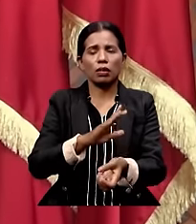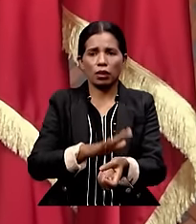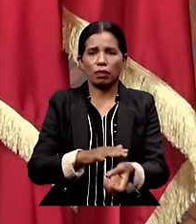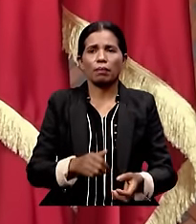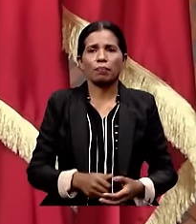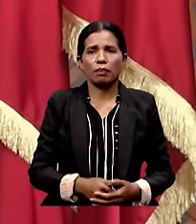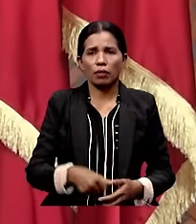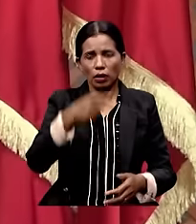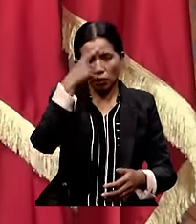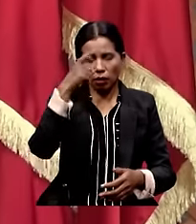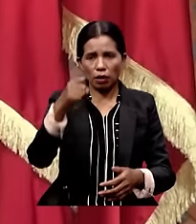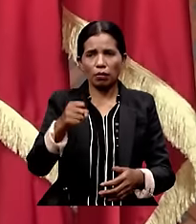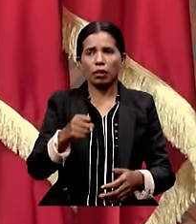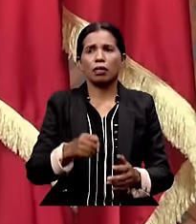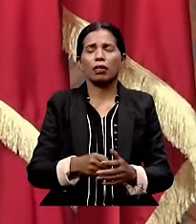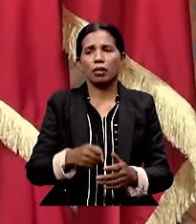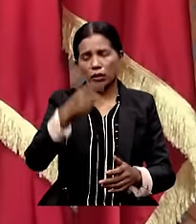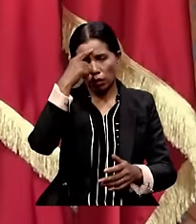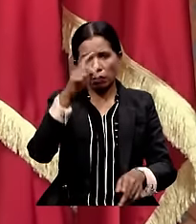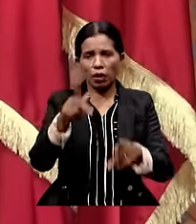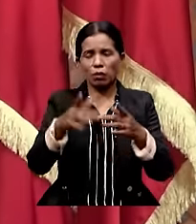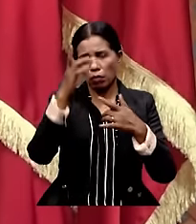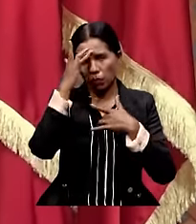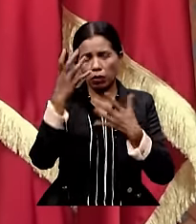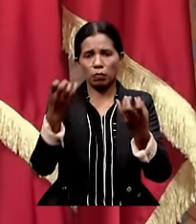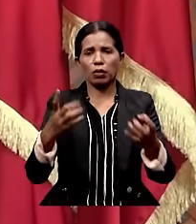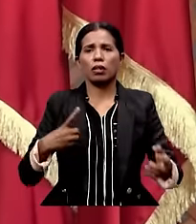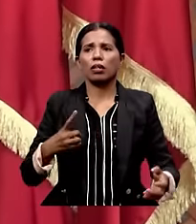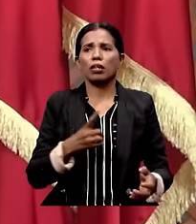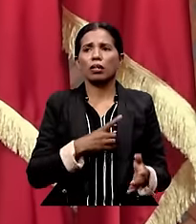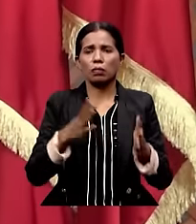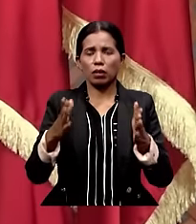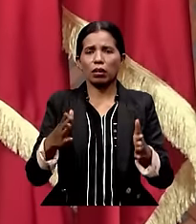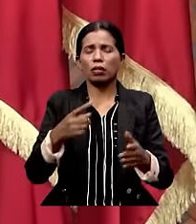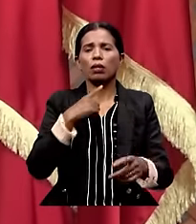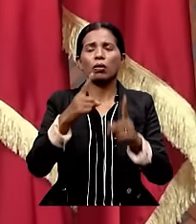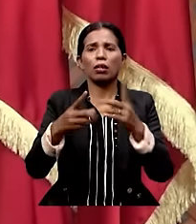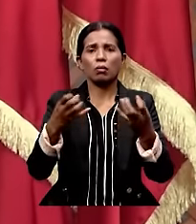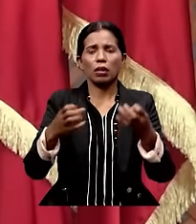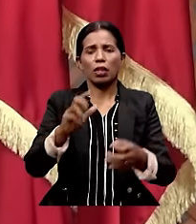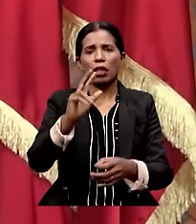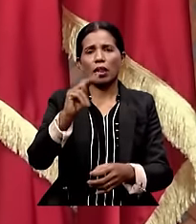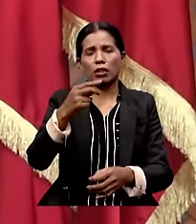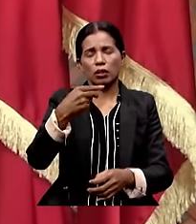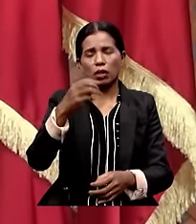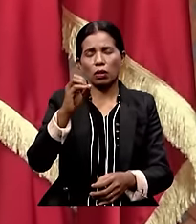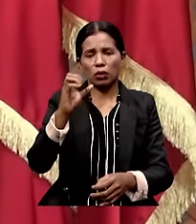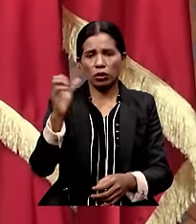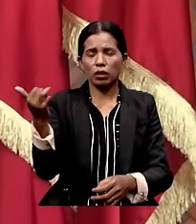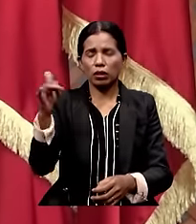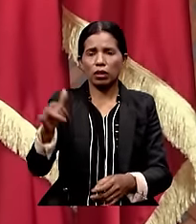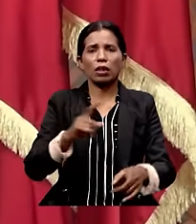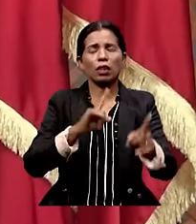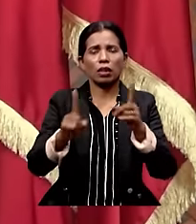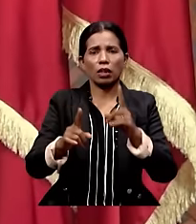E também dengue, também é mora de barac, deputado Sir Aquila, NGO Sir Aquila, que é uma